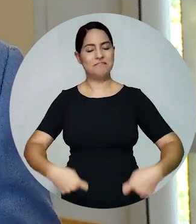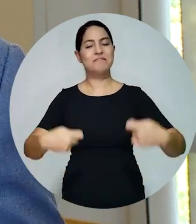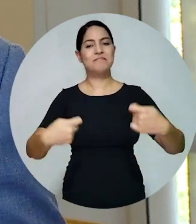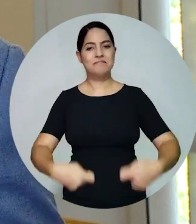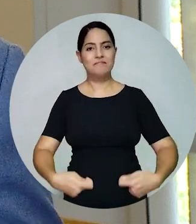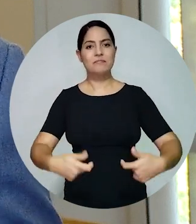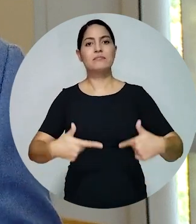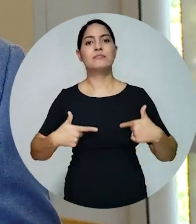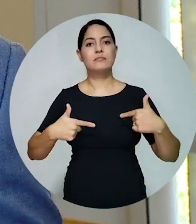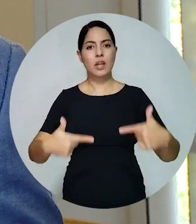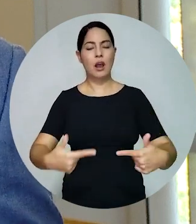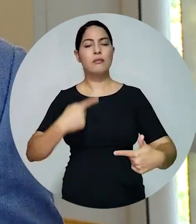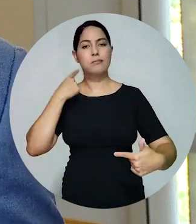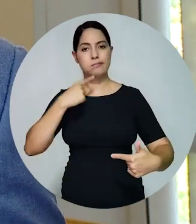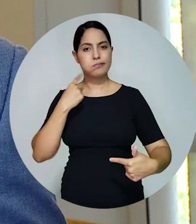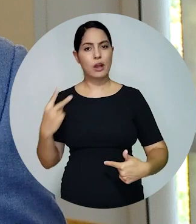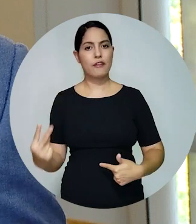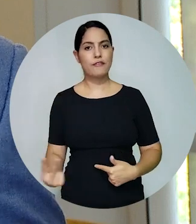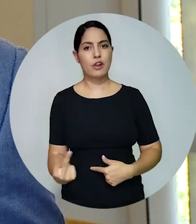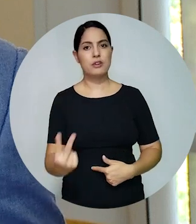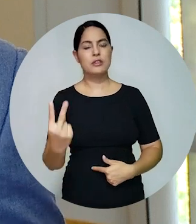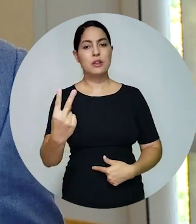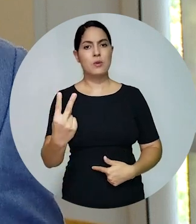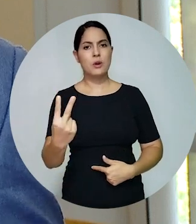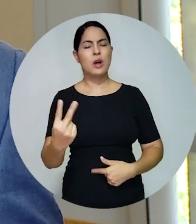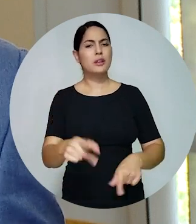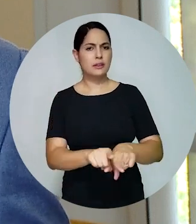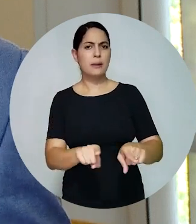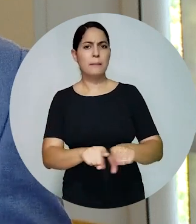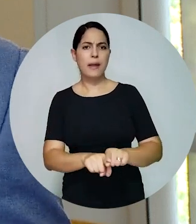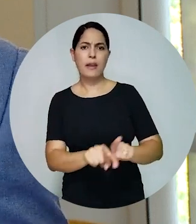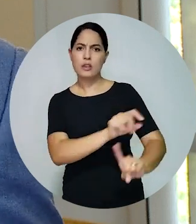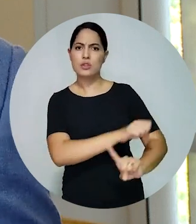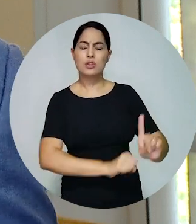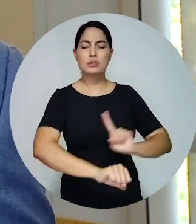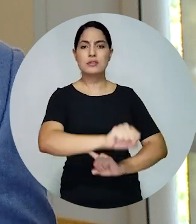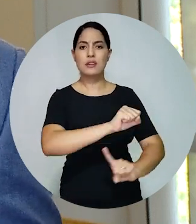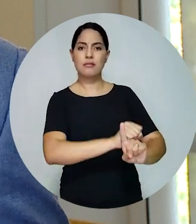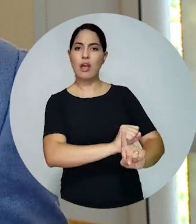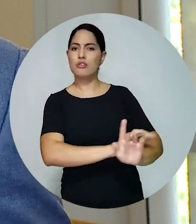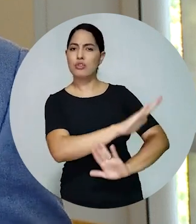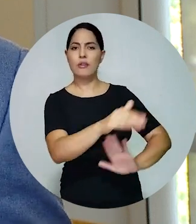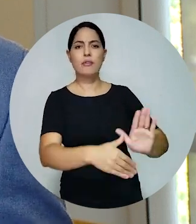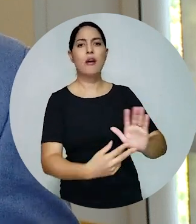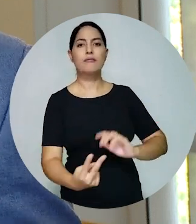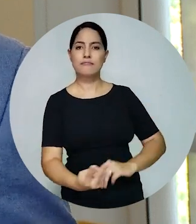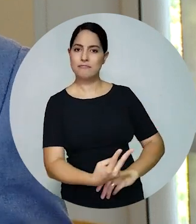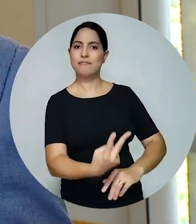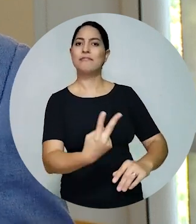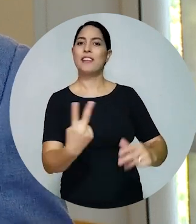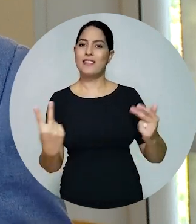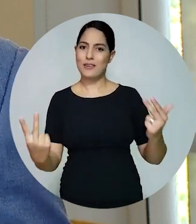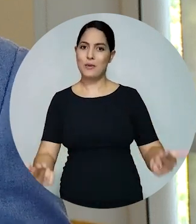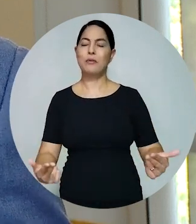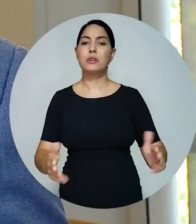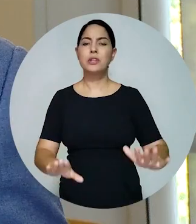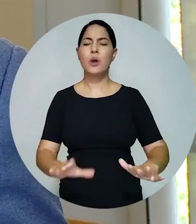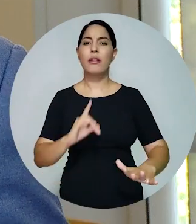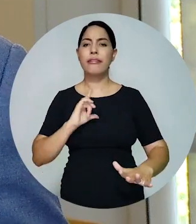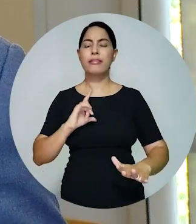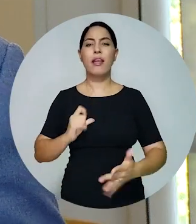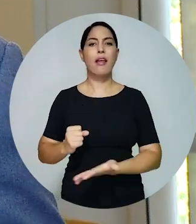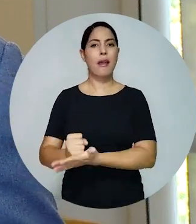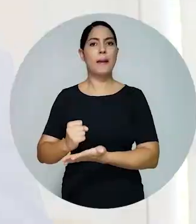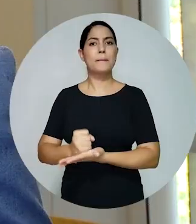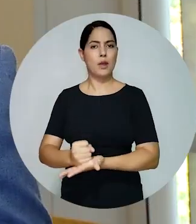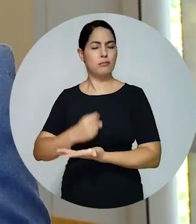isso é que devemos amparar de forma veemente tanto a advocacia, valorizando-as naquele momento, como também a sociedade